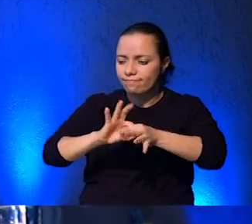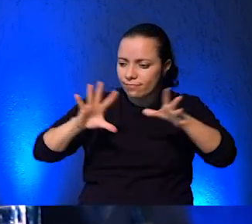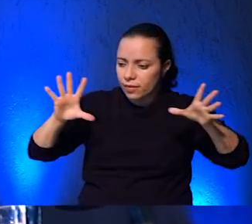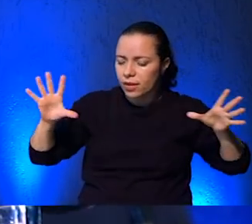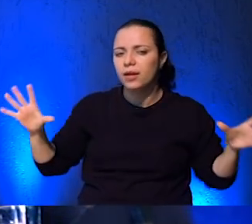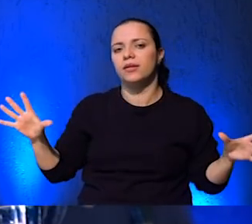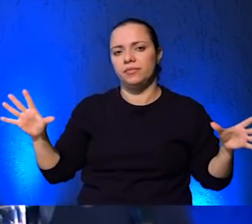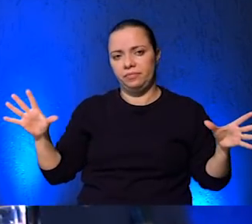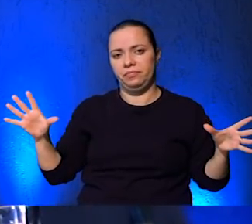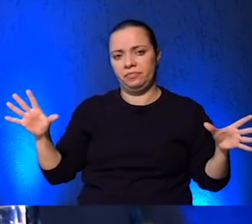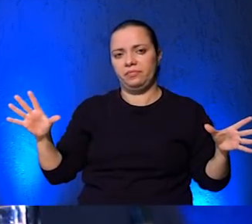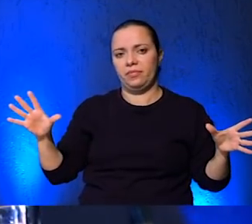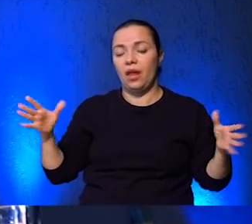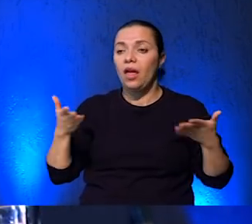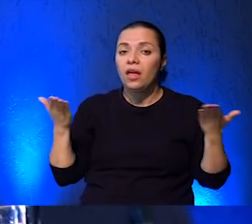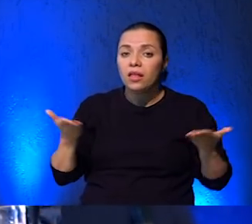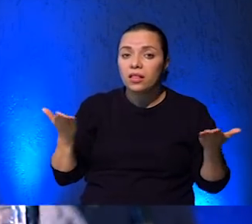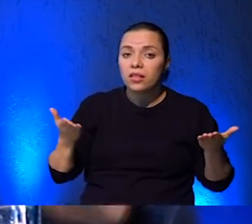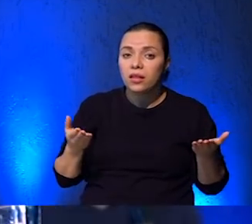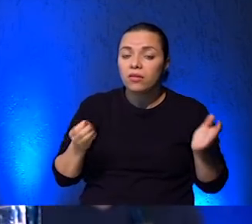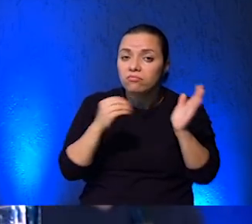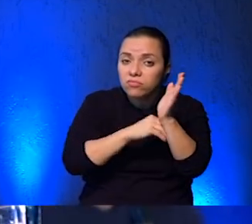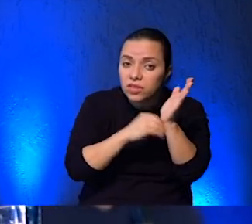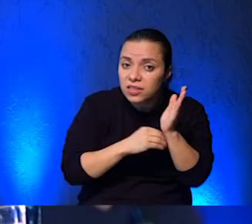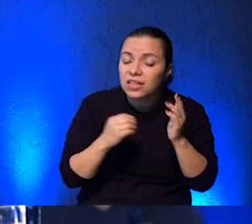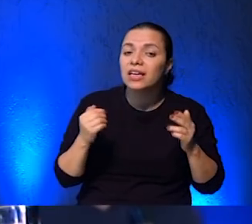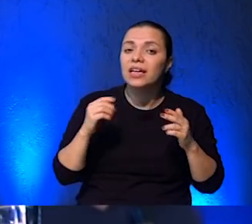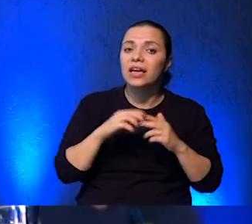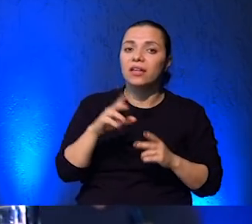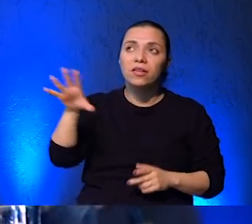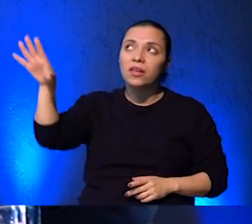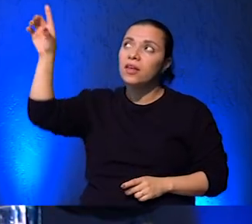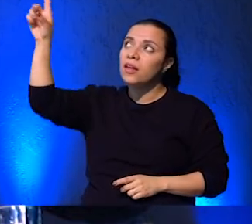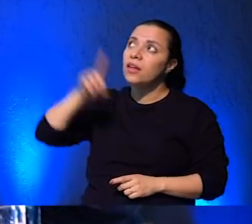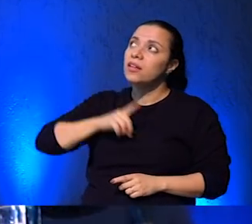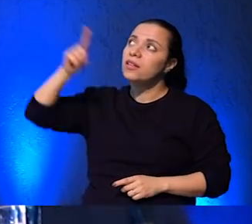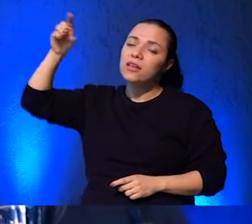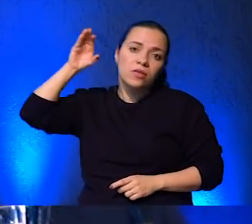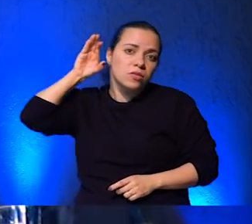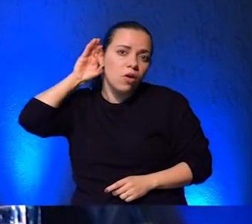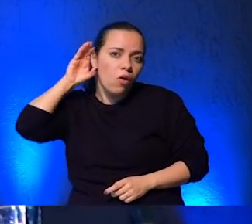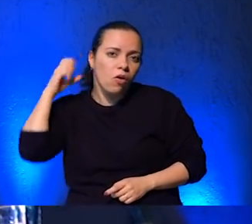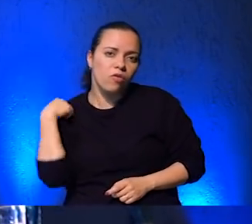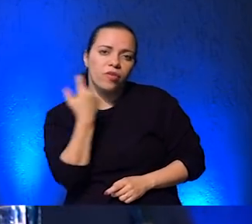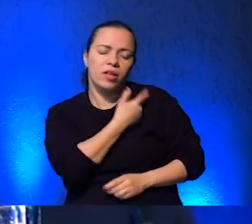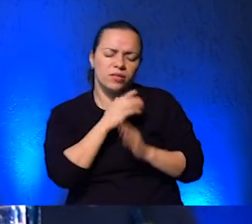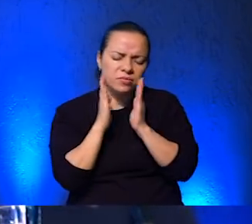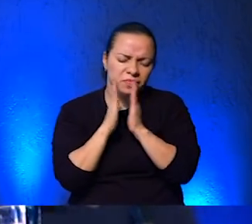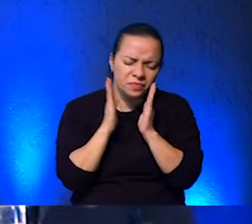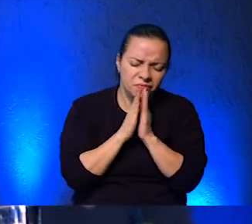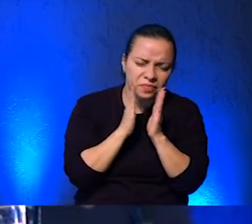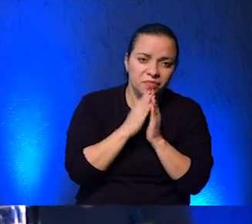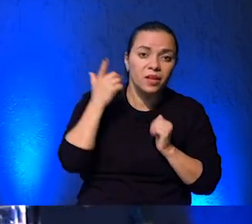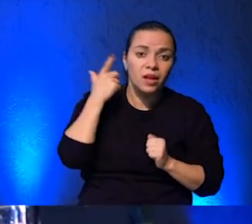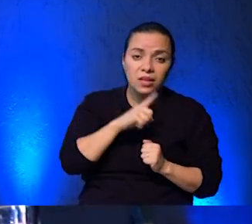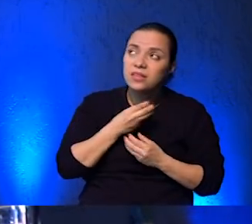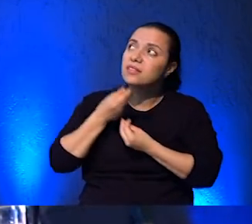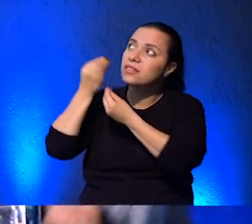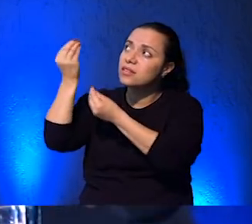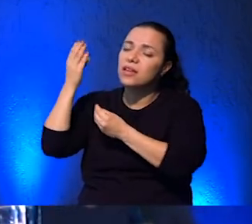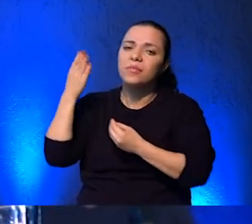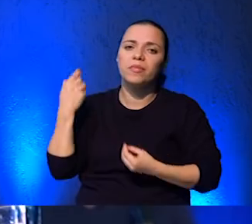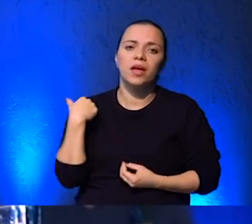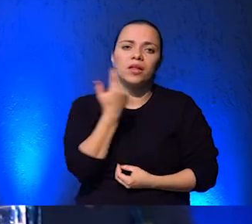limão e limonada colaborar deus deus ouve a sua oração deus ouve a minha oração deus ouve o clamor do aflito